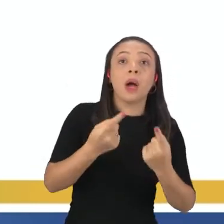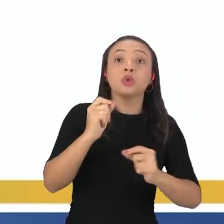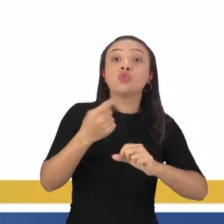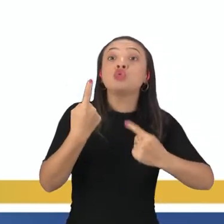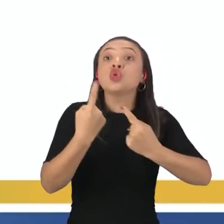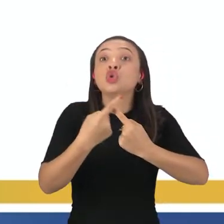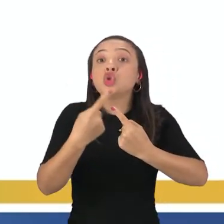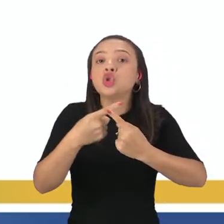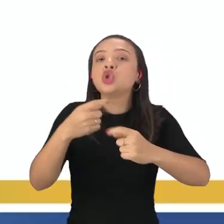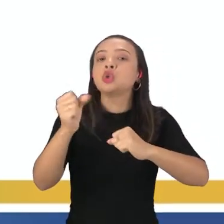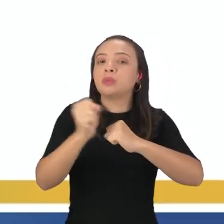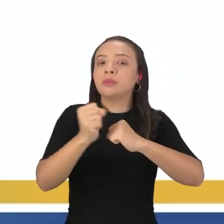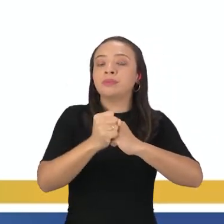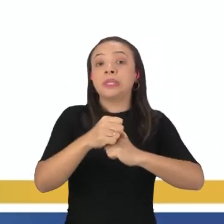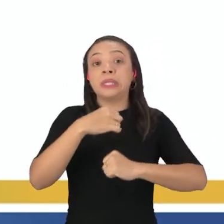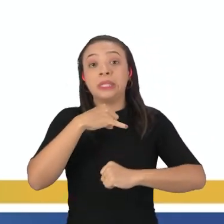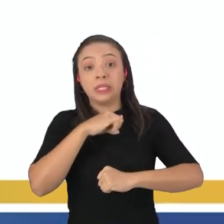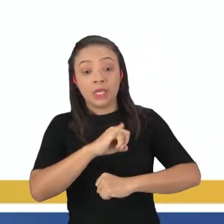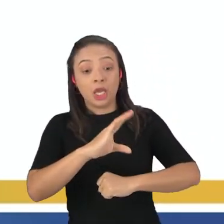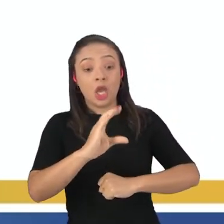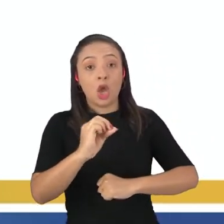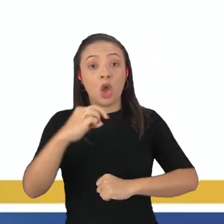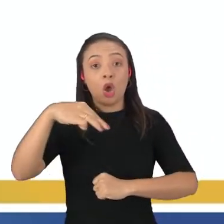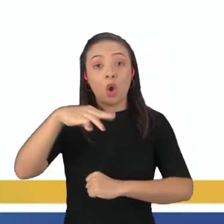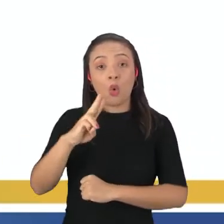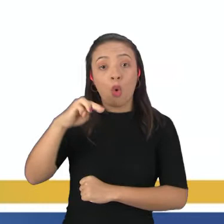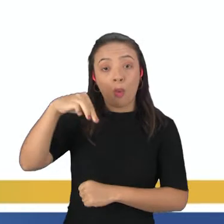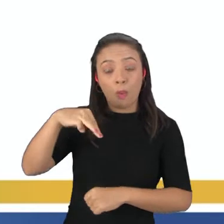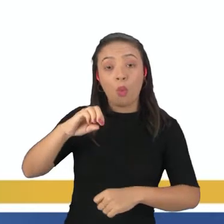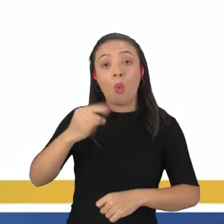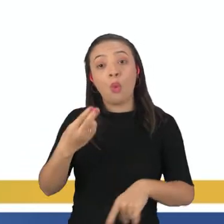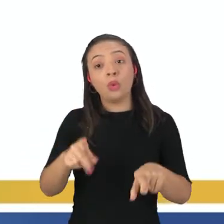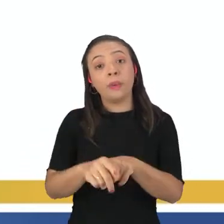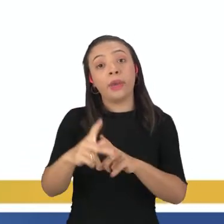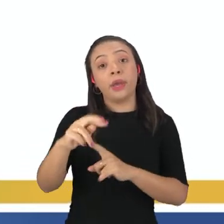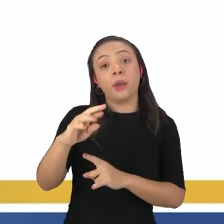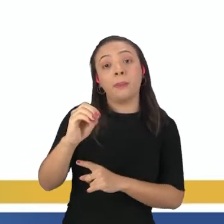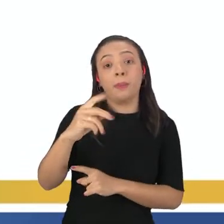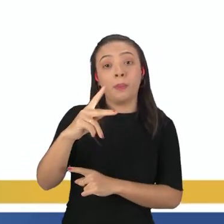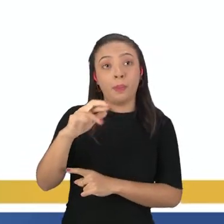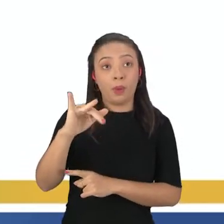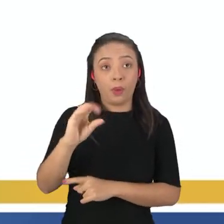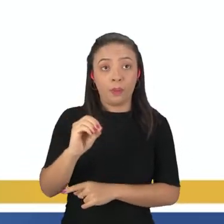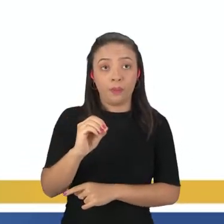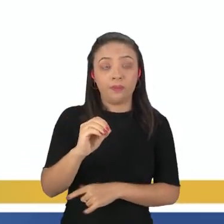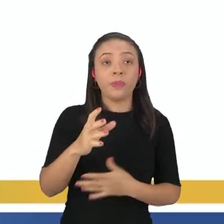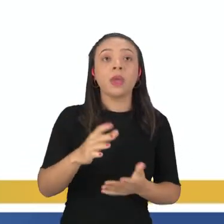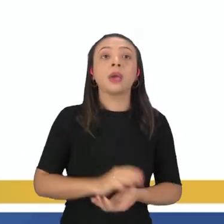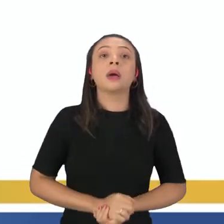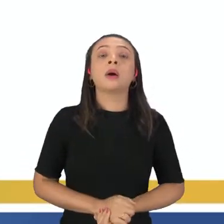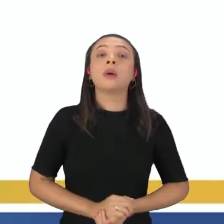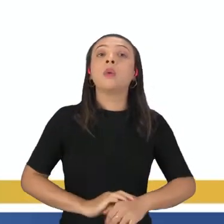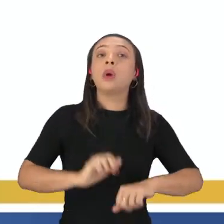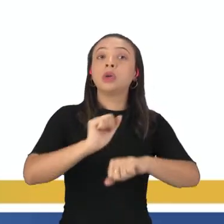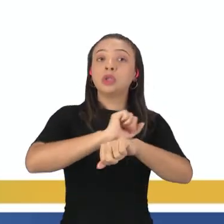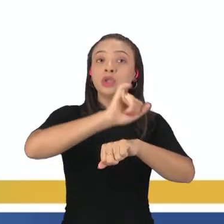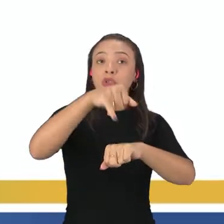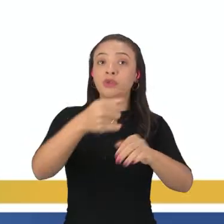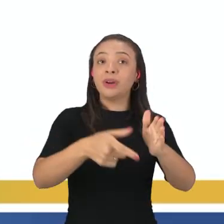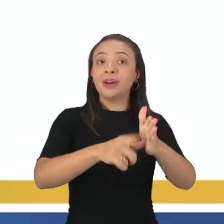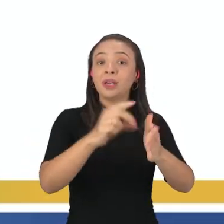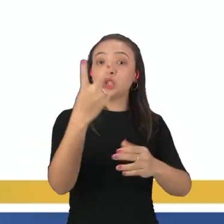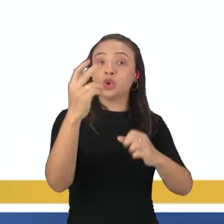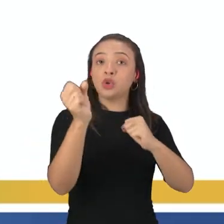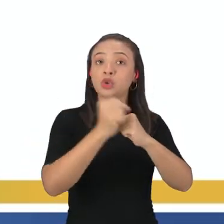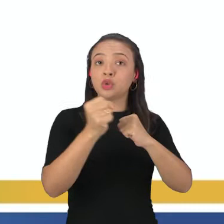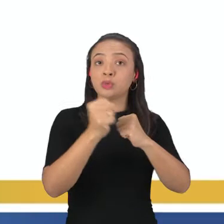tipo dele, ou seja, se é comum ou se é próprio. O adjetivo anteposto a dois substantivos